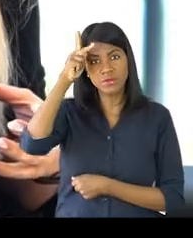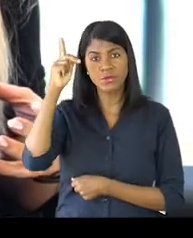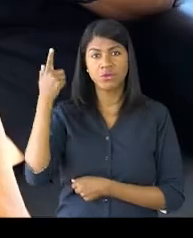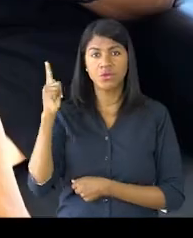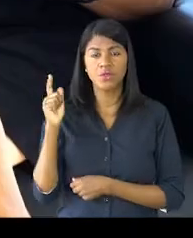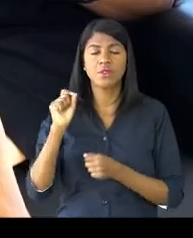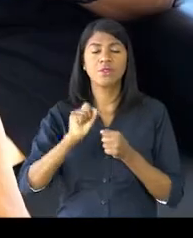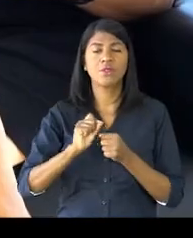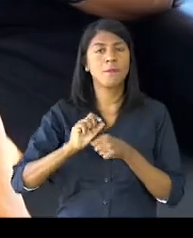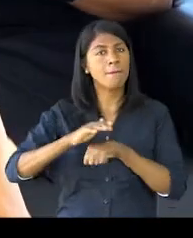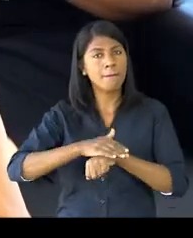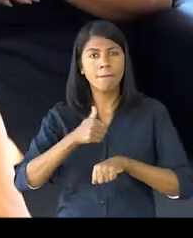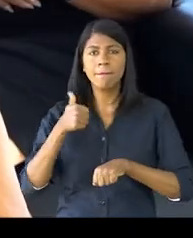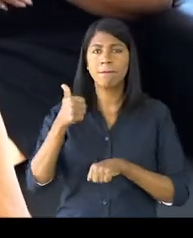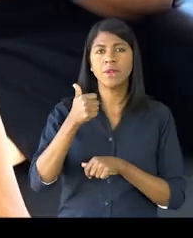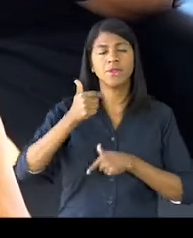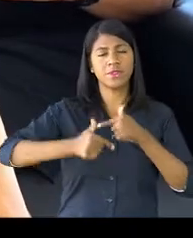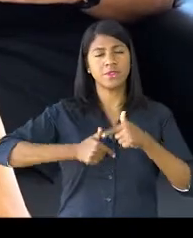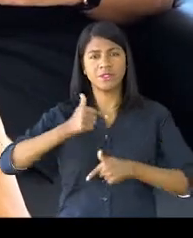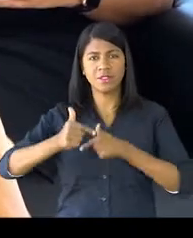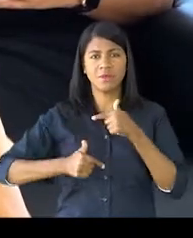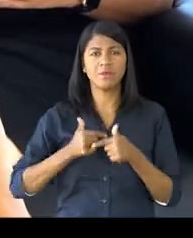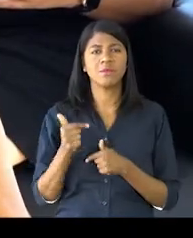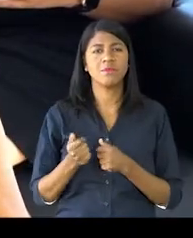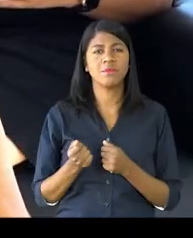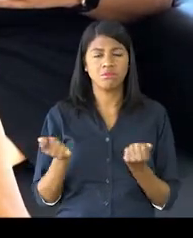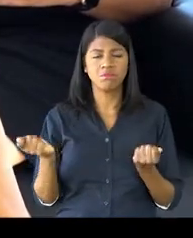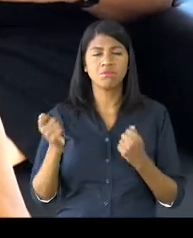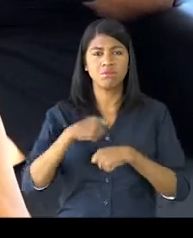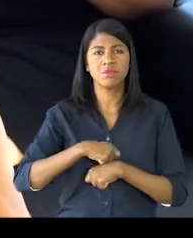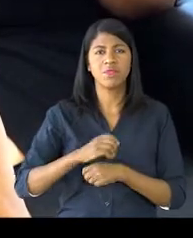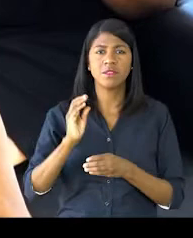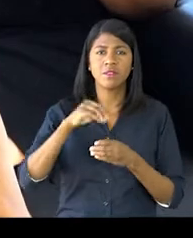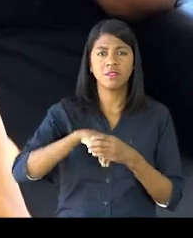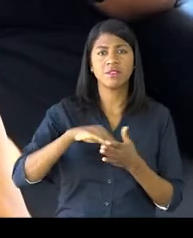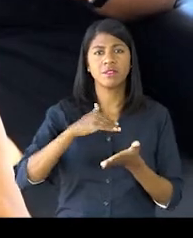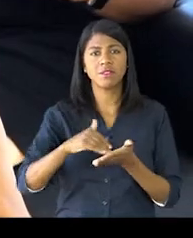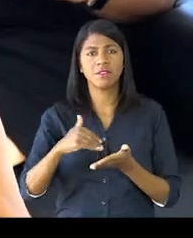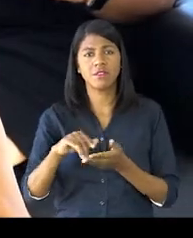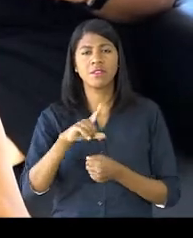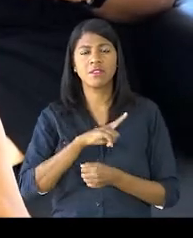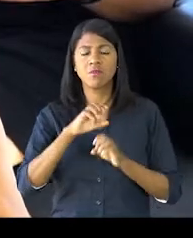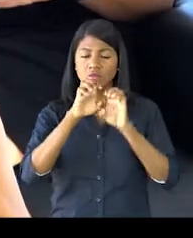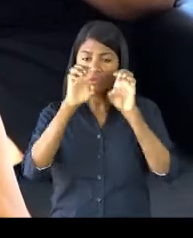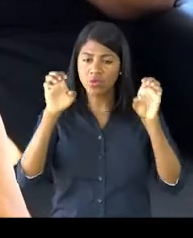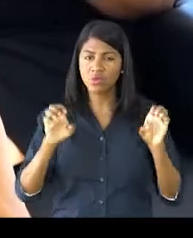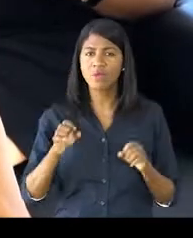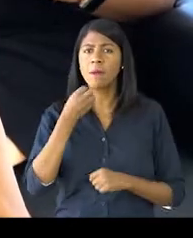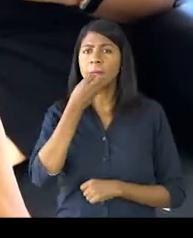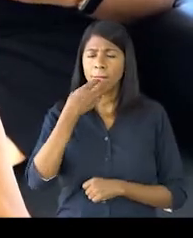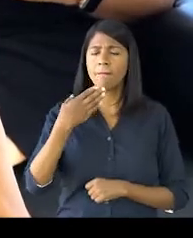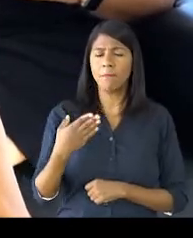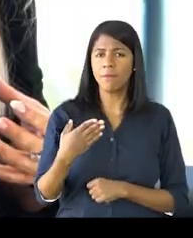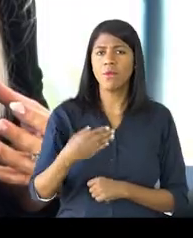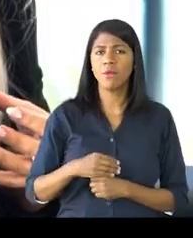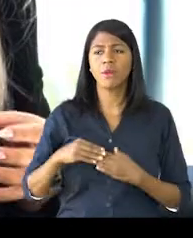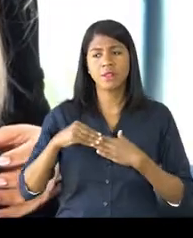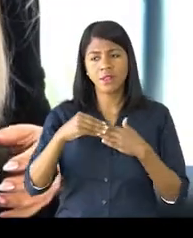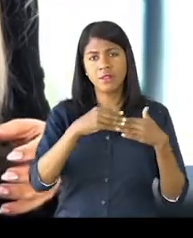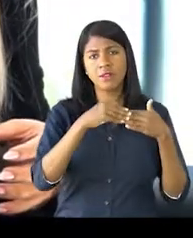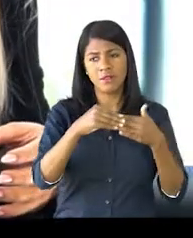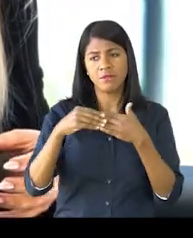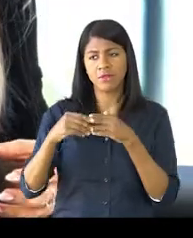da Prefeitura de Goiânia para realizar o melhor trabalho possível. Né, dentro da própria secretaria, que tem uma estrutura